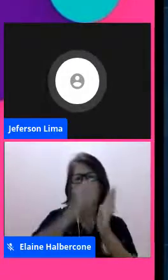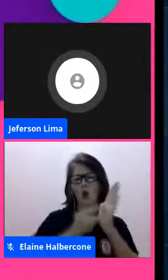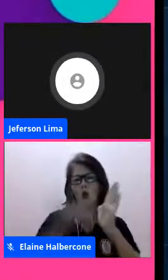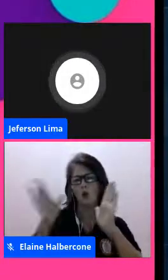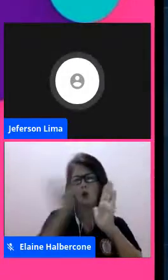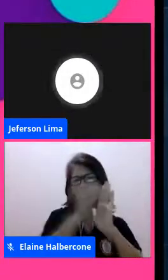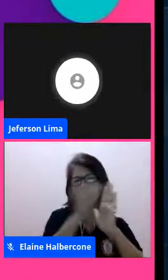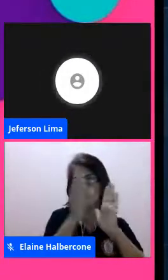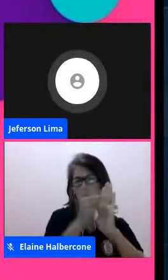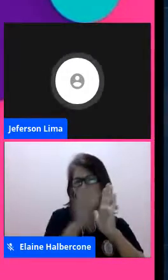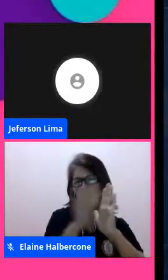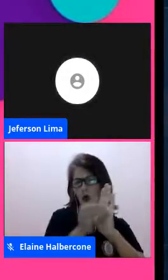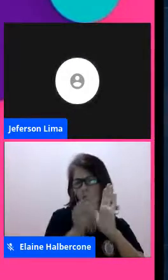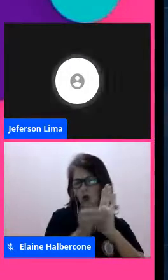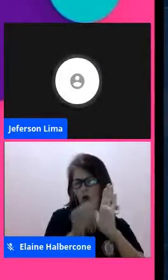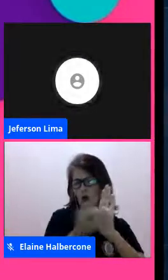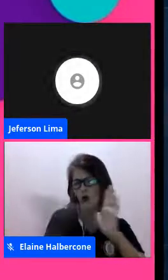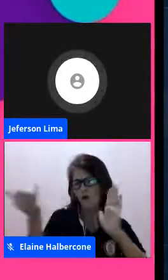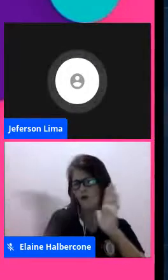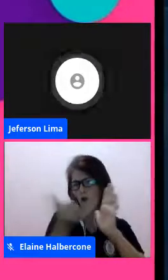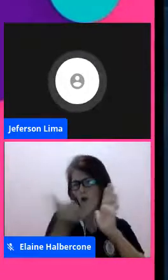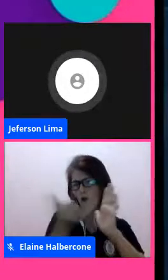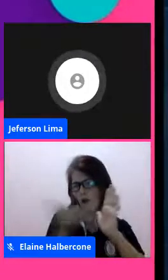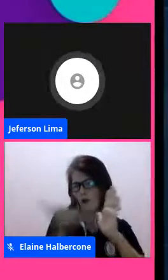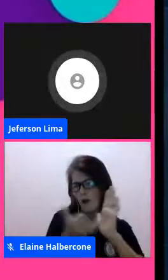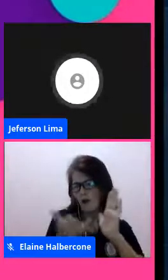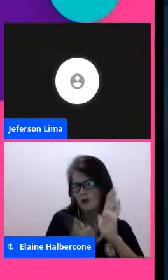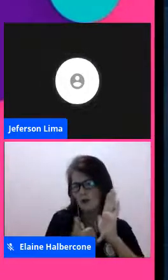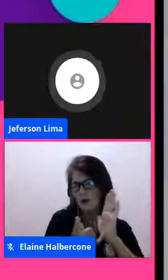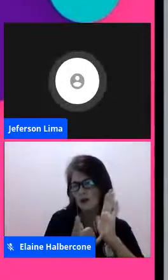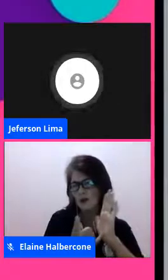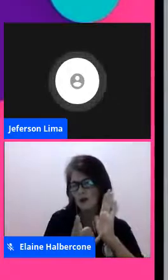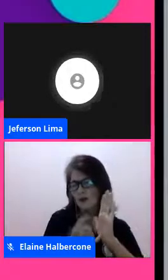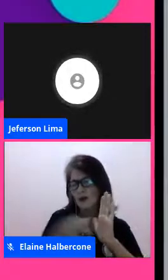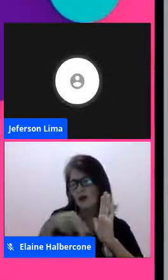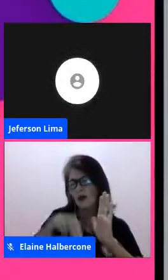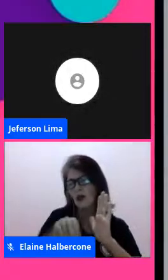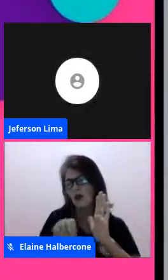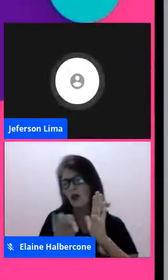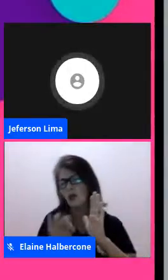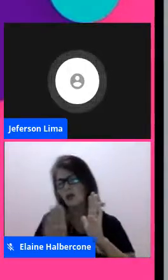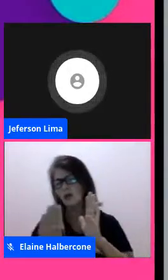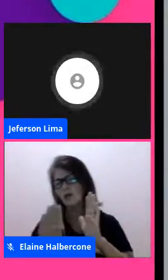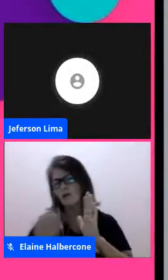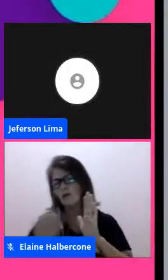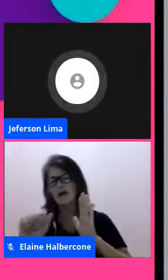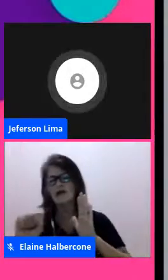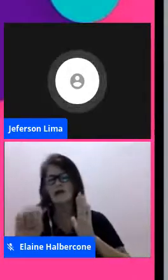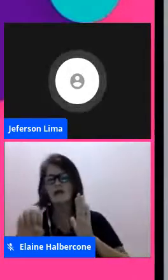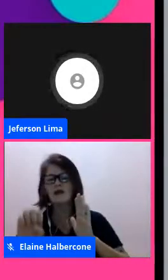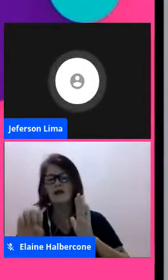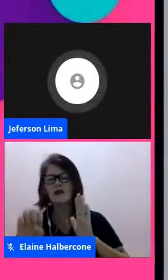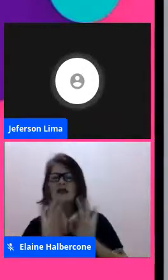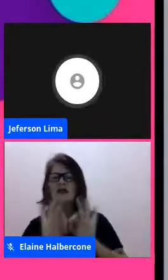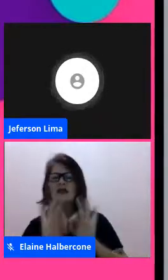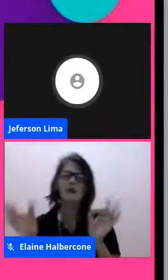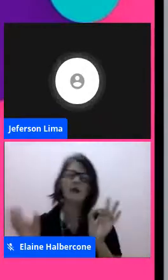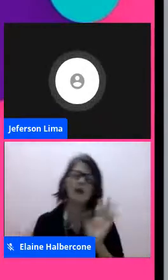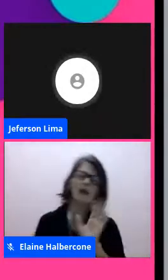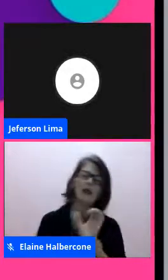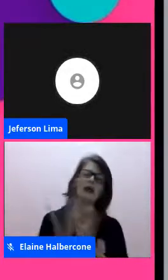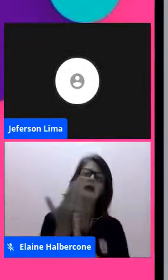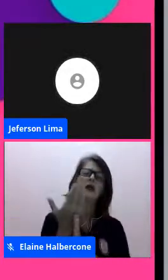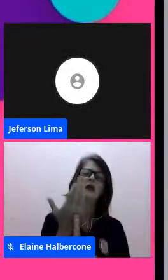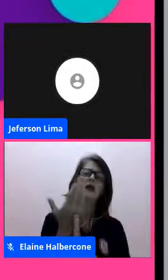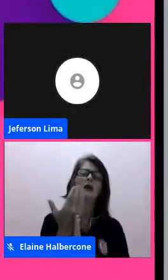como o seu dado vai se organizar, no caso do Real-Time Database, a coisa é um pouco mais simples. A gente quer criar um banco de